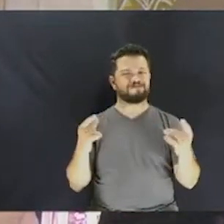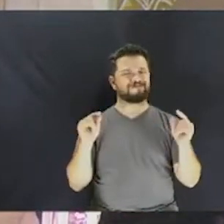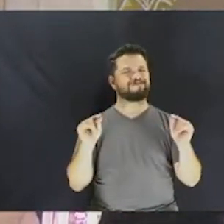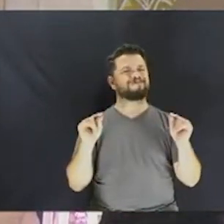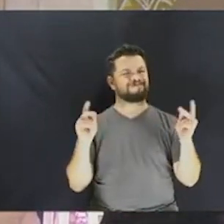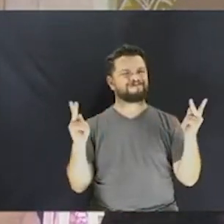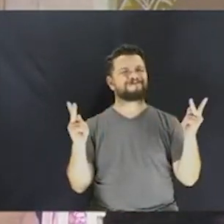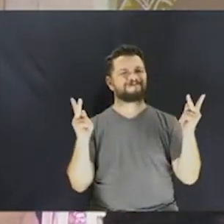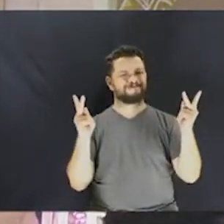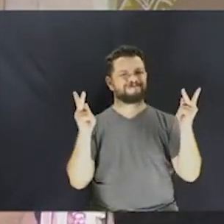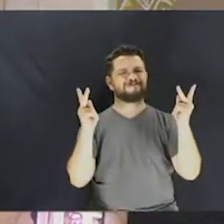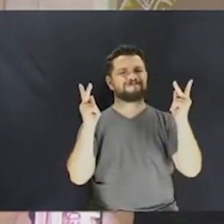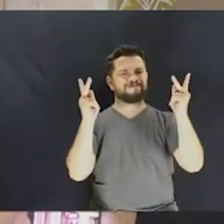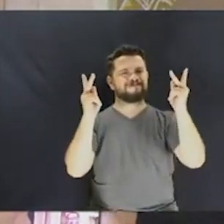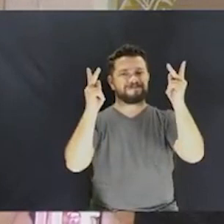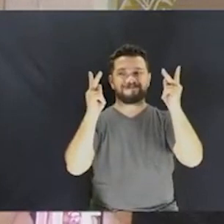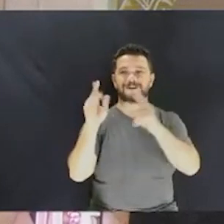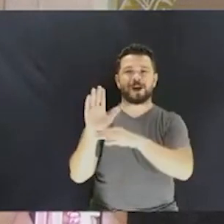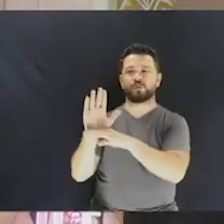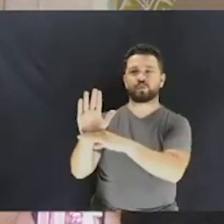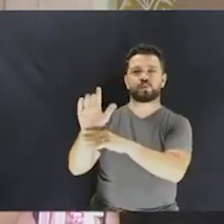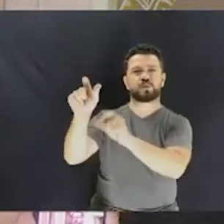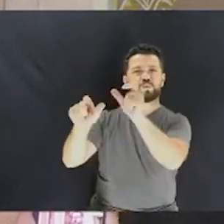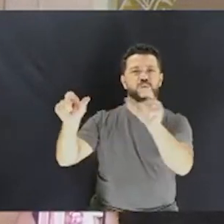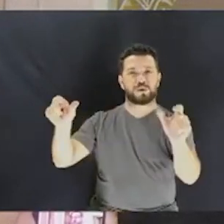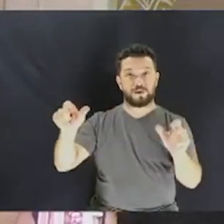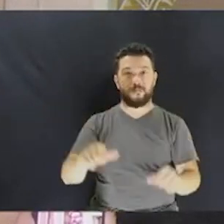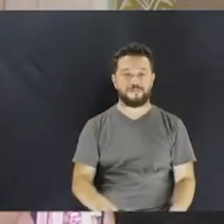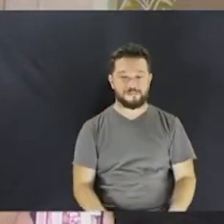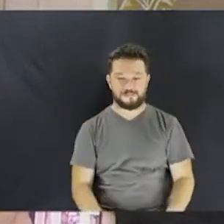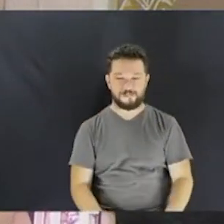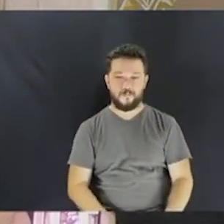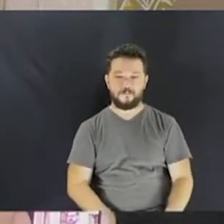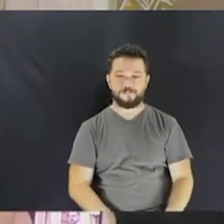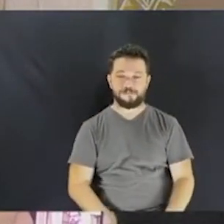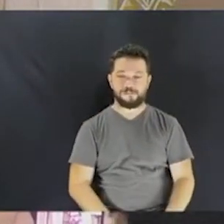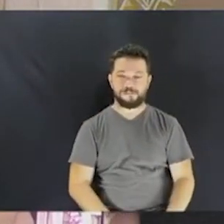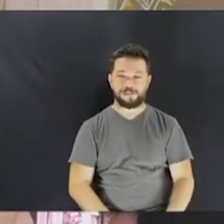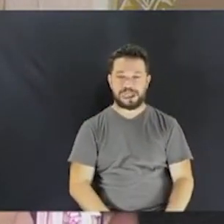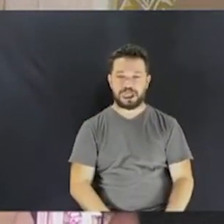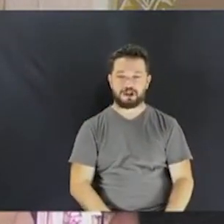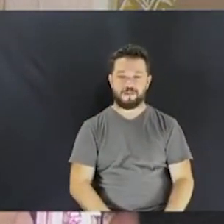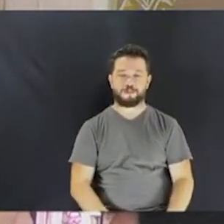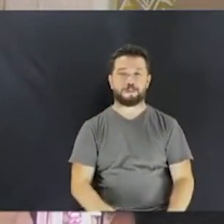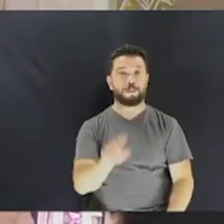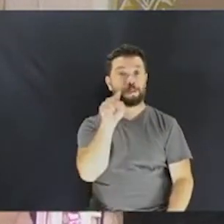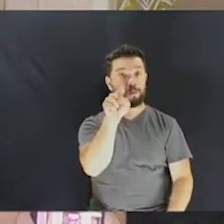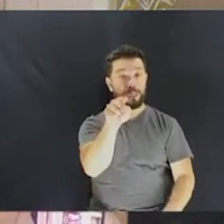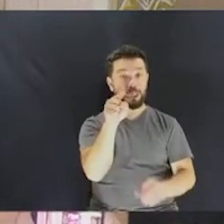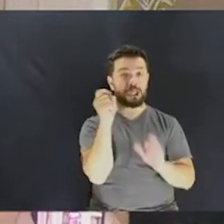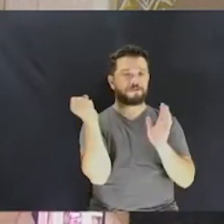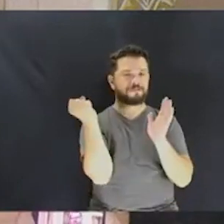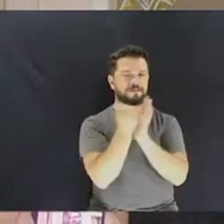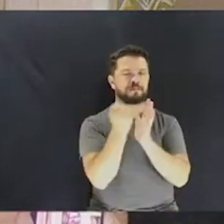de utilidade para a vida de alguém como nos momentos como hoje. Então, é através de um gesto como esse, de solidariedade, que a gente